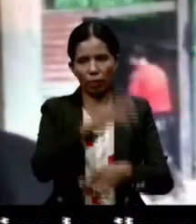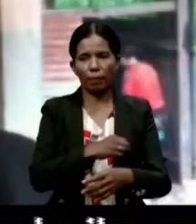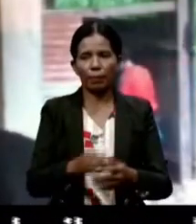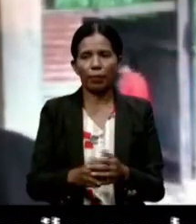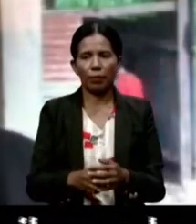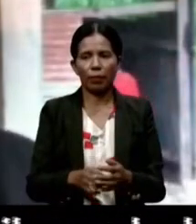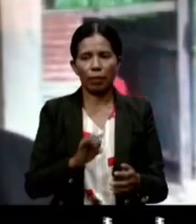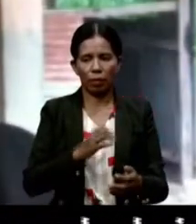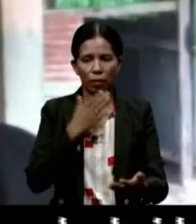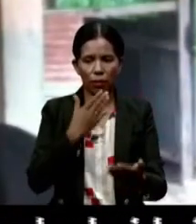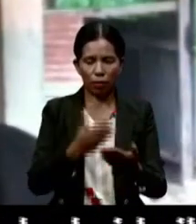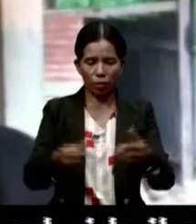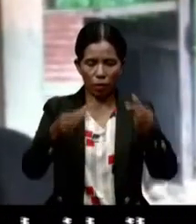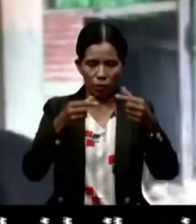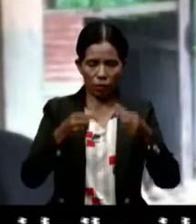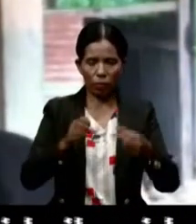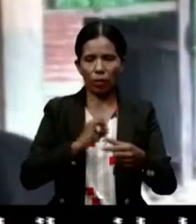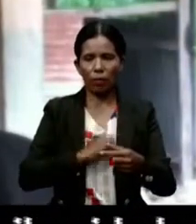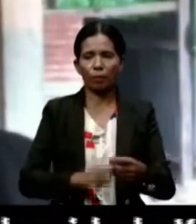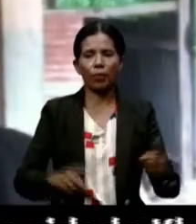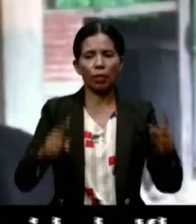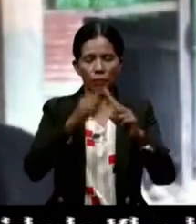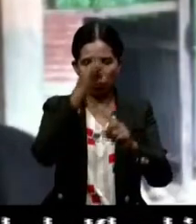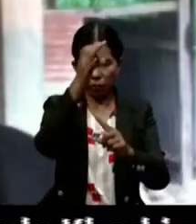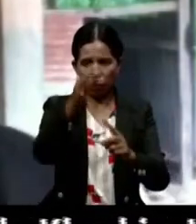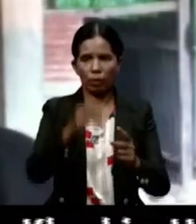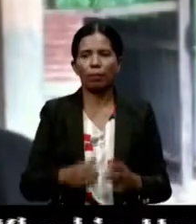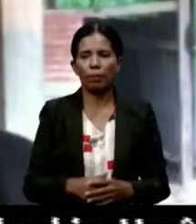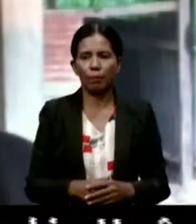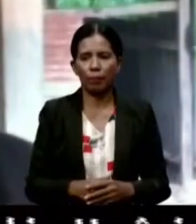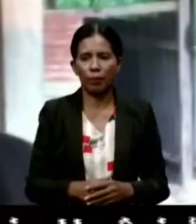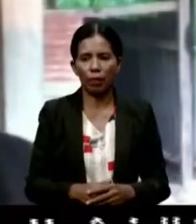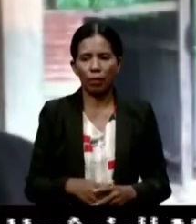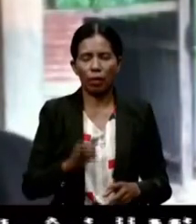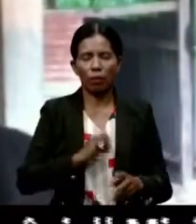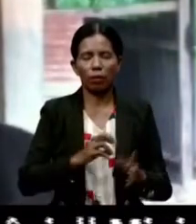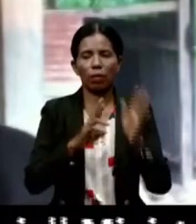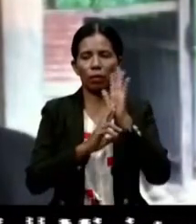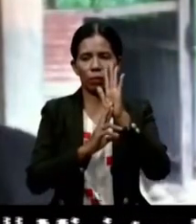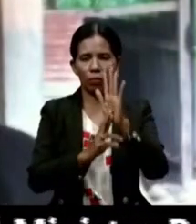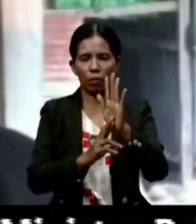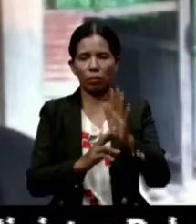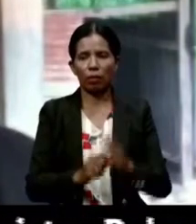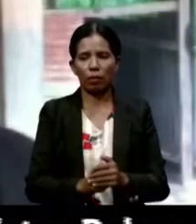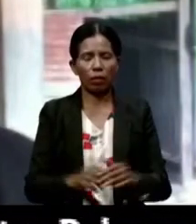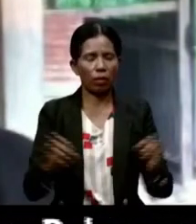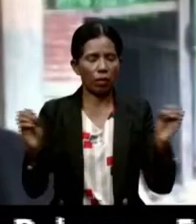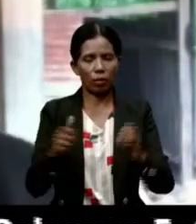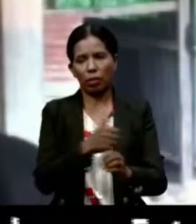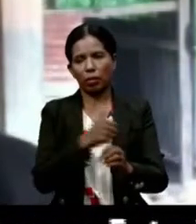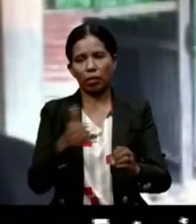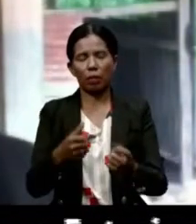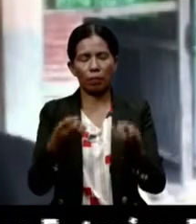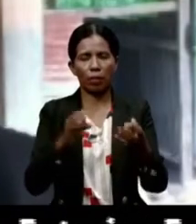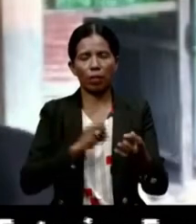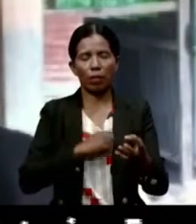a solução que vemos que será. Vai para o futuro, a minha recomendação, maca, lá já está um bacelo, barra